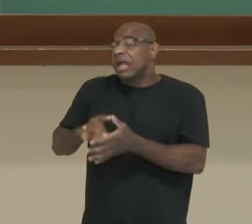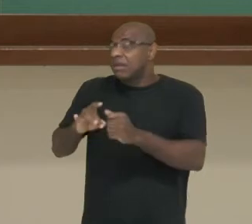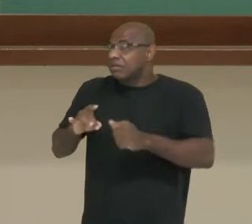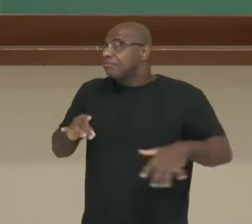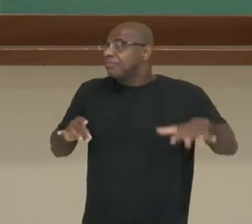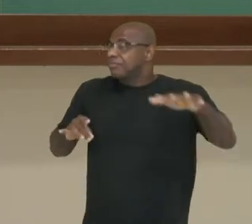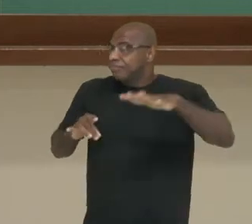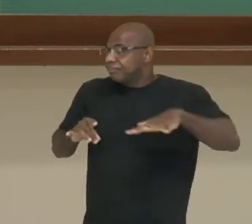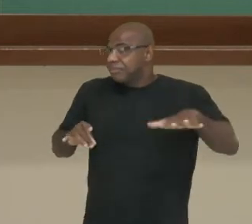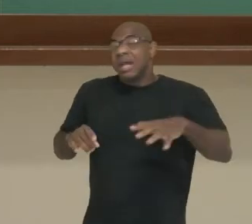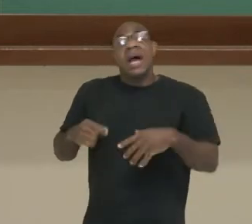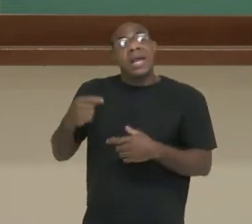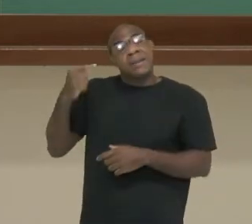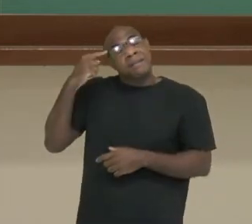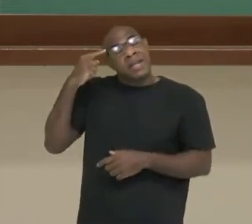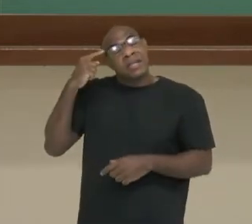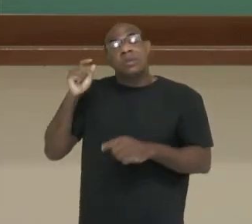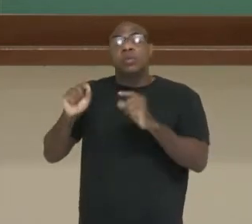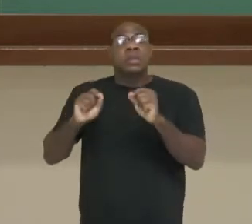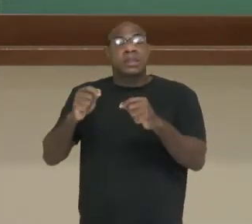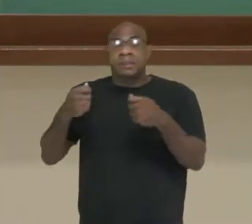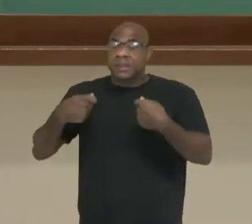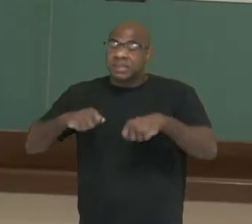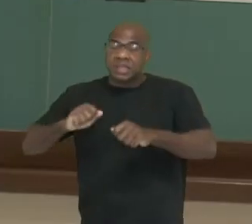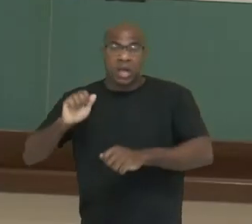né, levantado ali na apresentação.